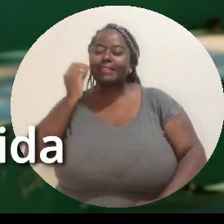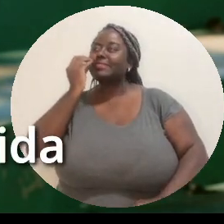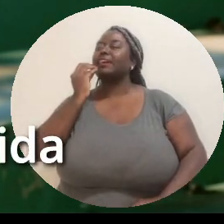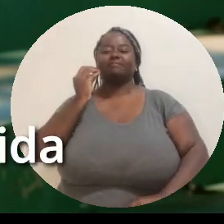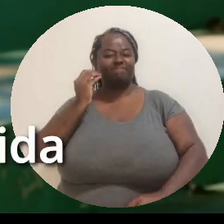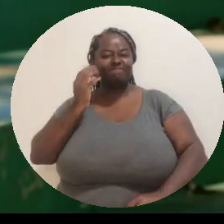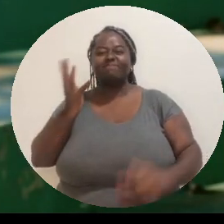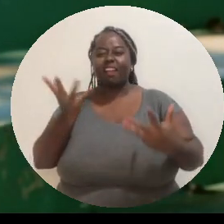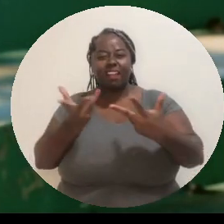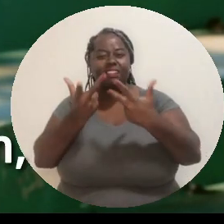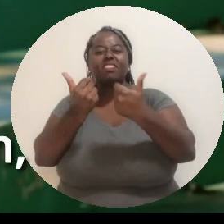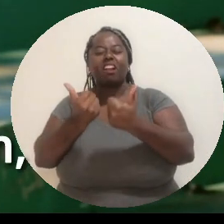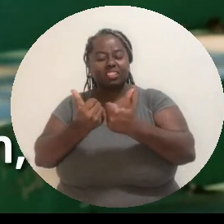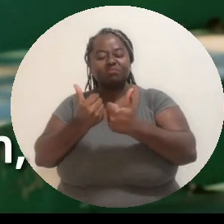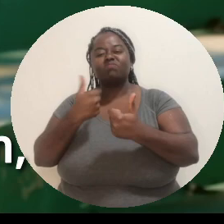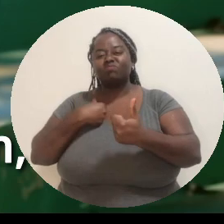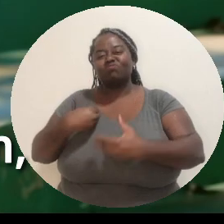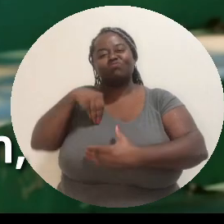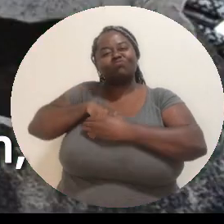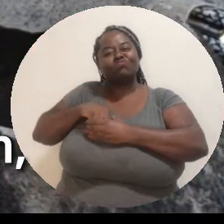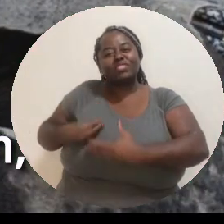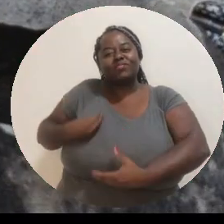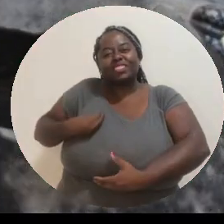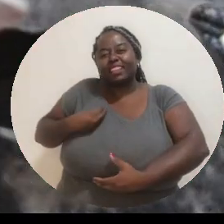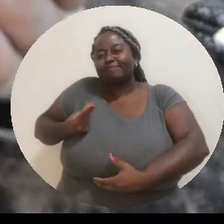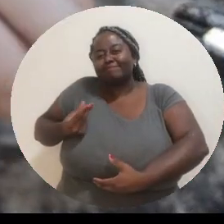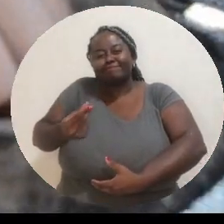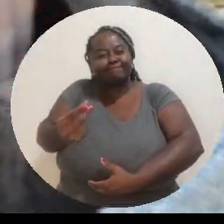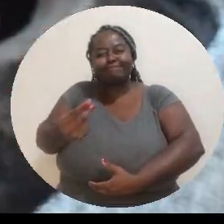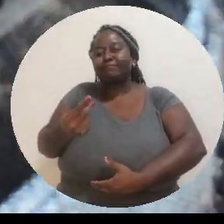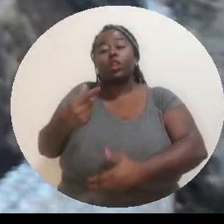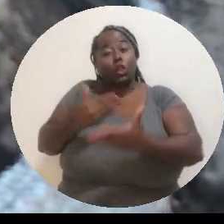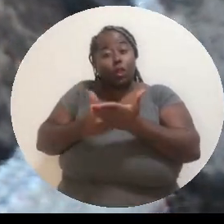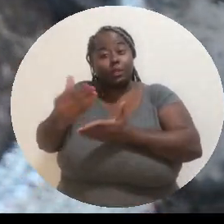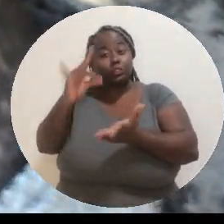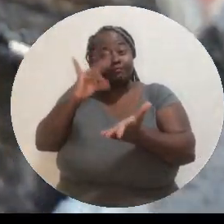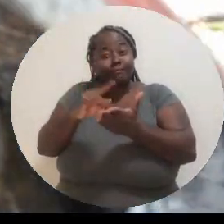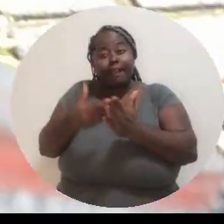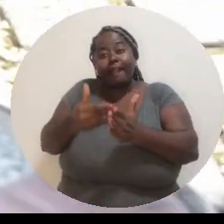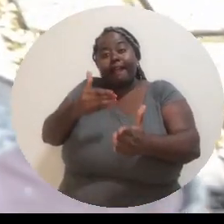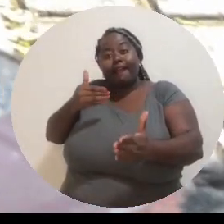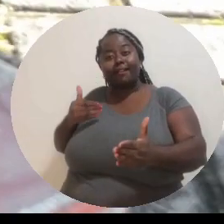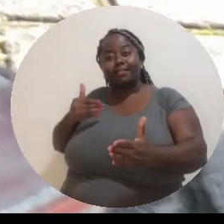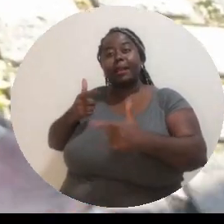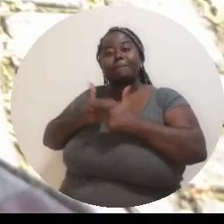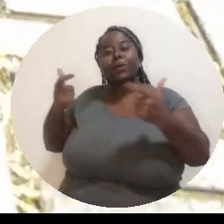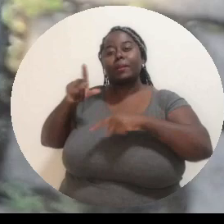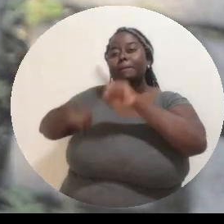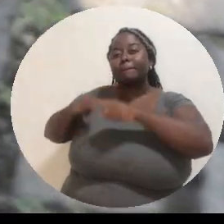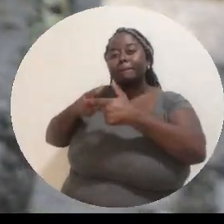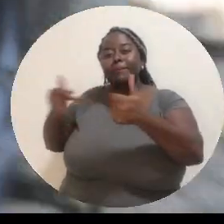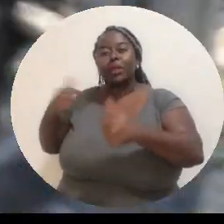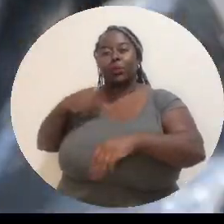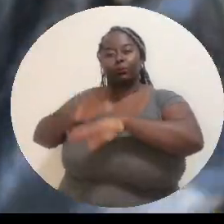levar para o resto da vida. E, na verdade, começou alguns dias antes para mim, porque a maioria dos objetos de cena foi eu que trouxe. Inclusive, até o